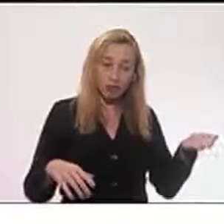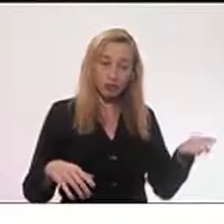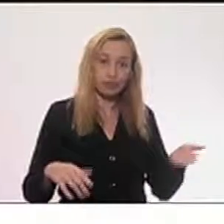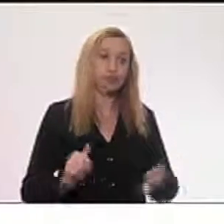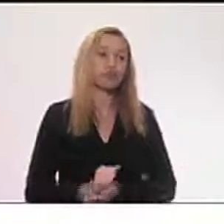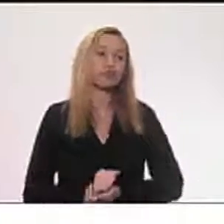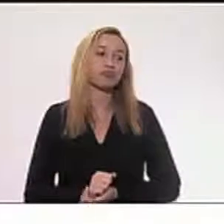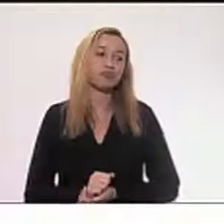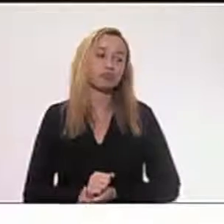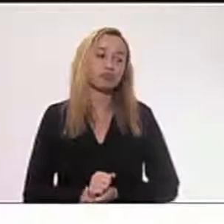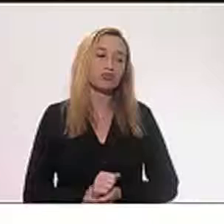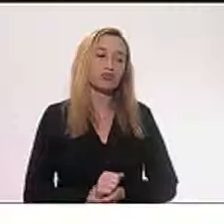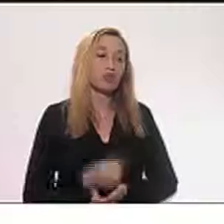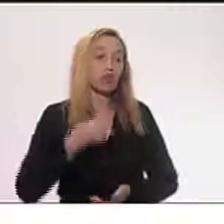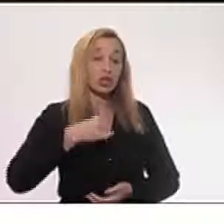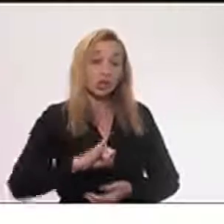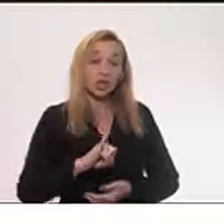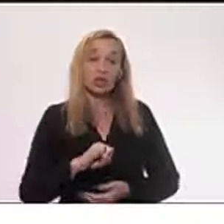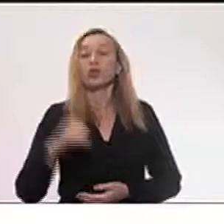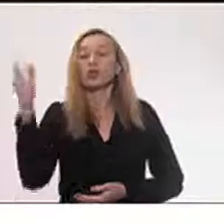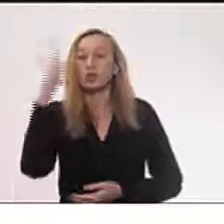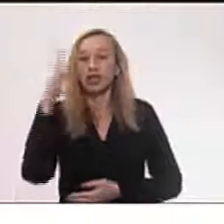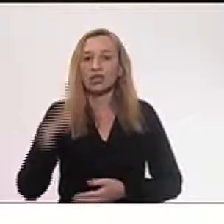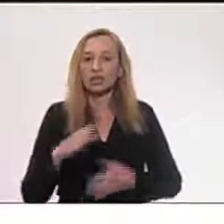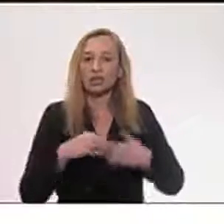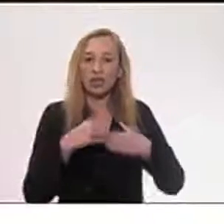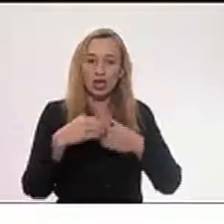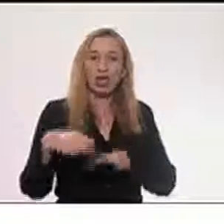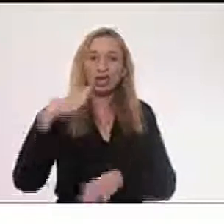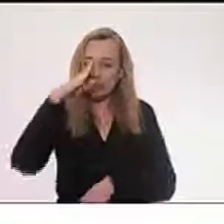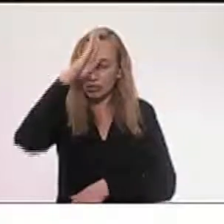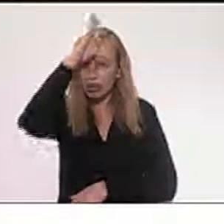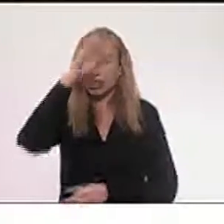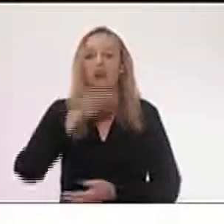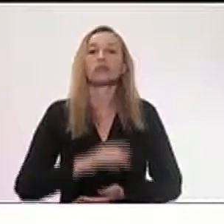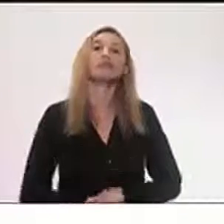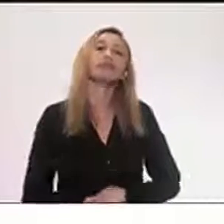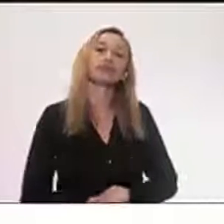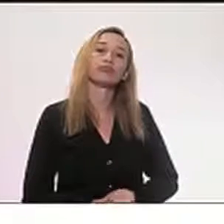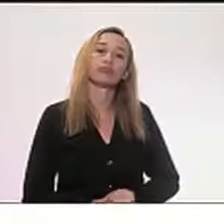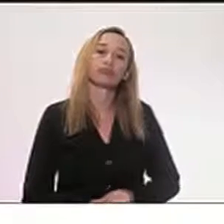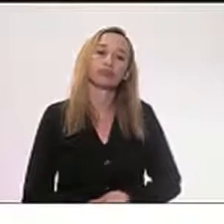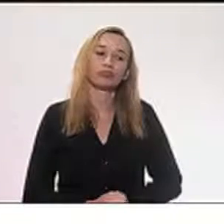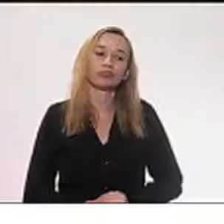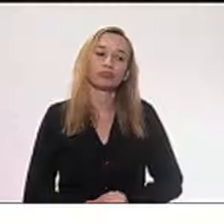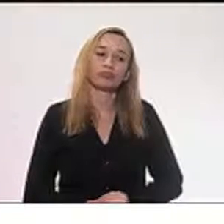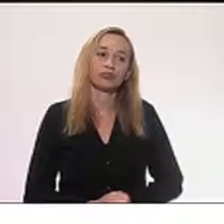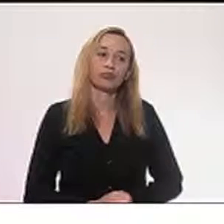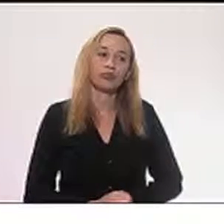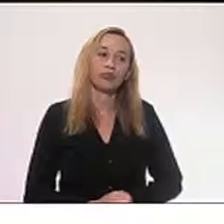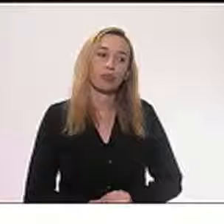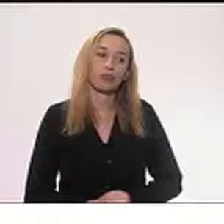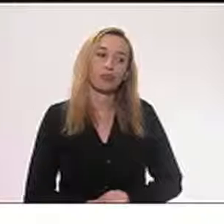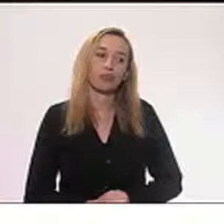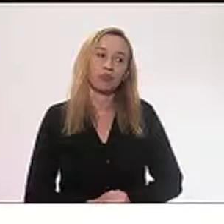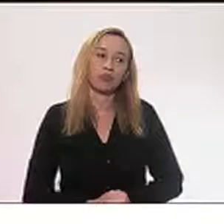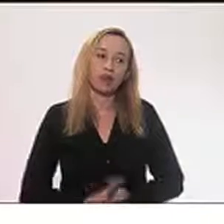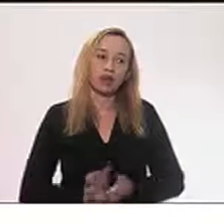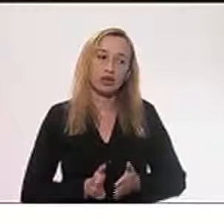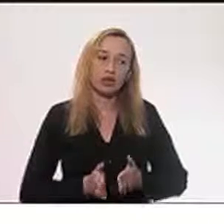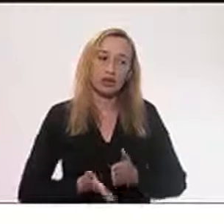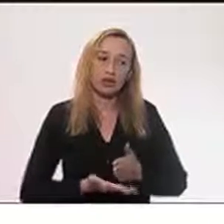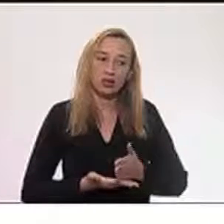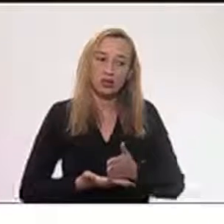concluo. Se o Brasil, conduzido por Bolsonaro, sob a presidência de Bolsonaro, está se realinhando no